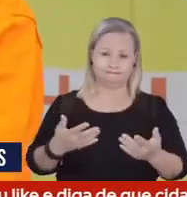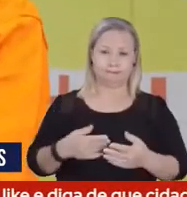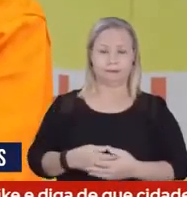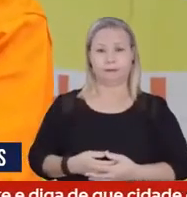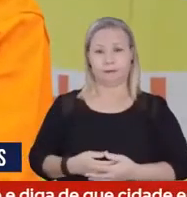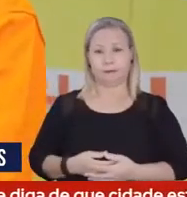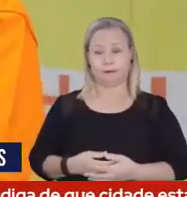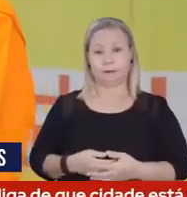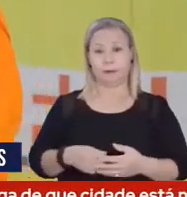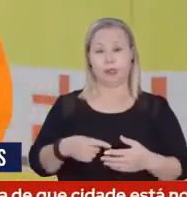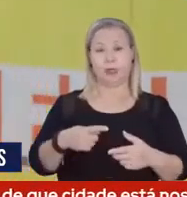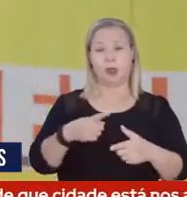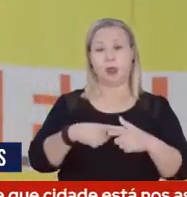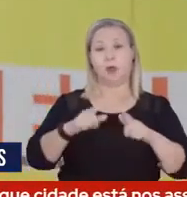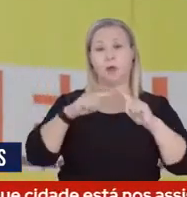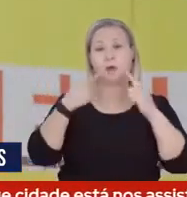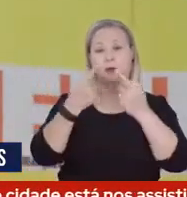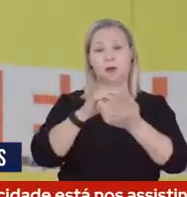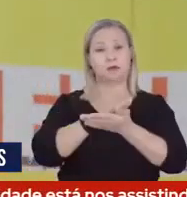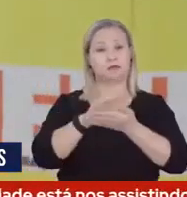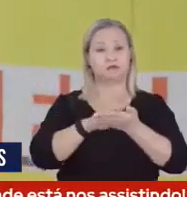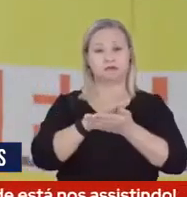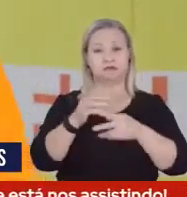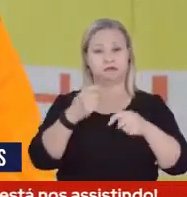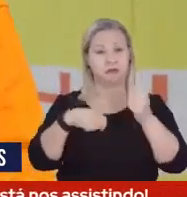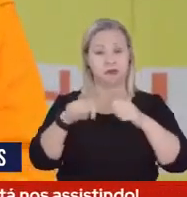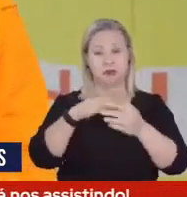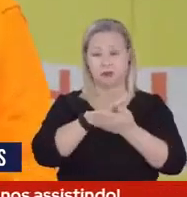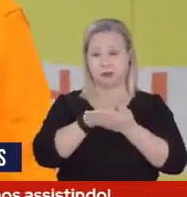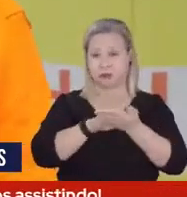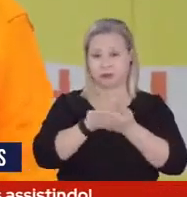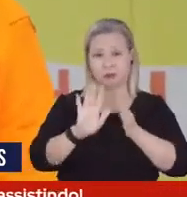Se fosse econômico geológico, eu e você resolveriam. Né?